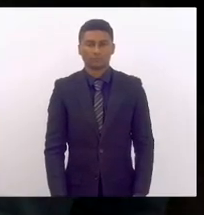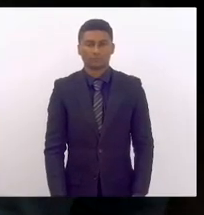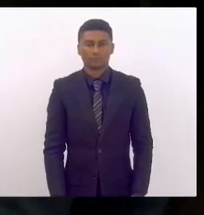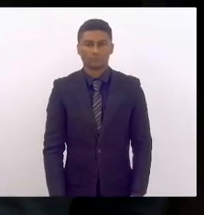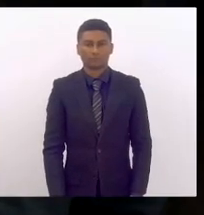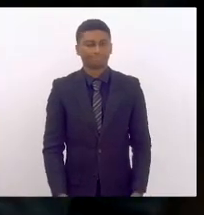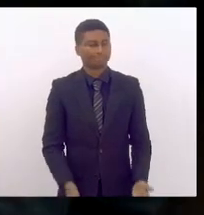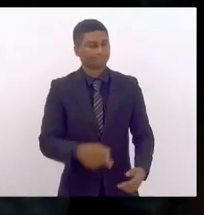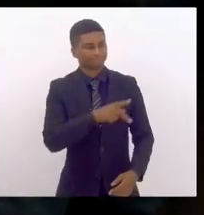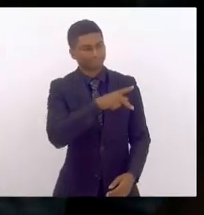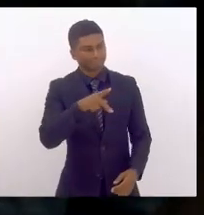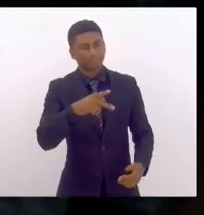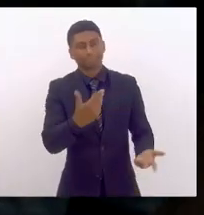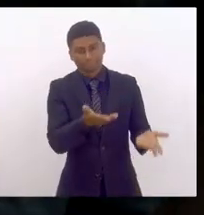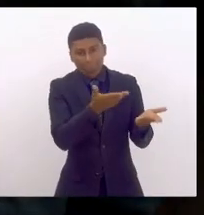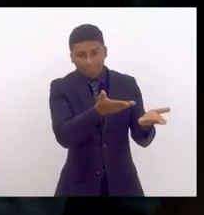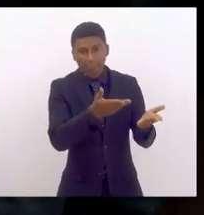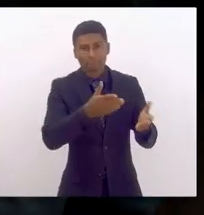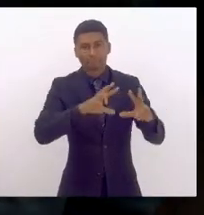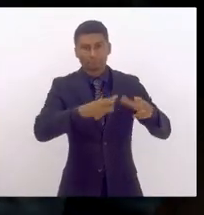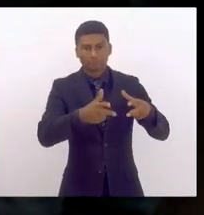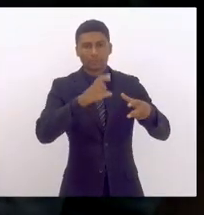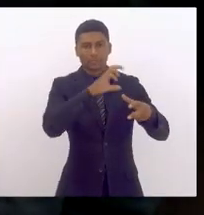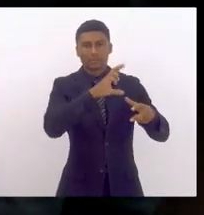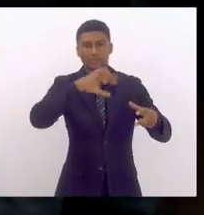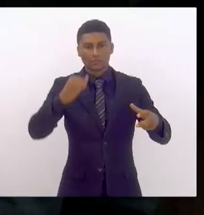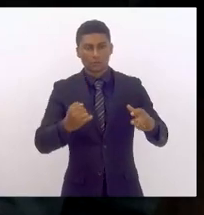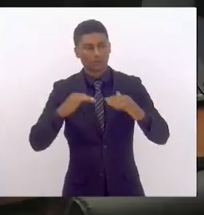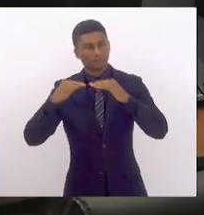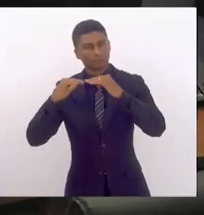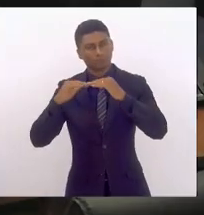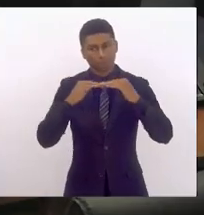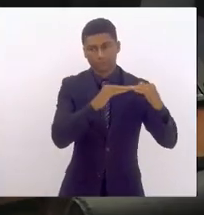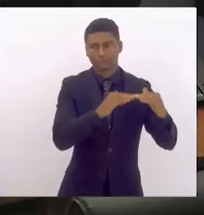presidente da ccj